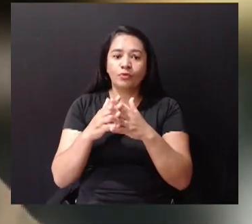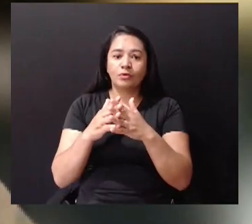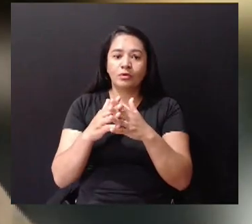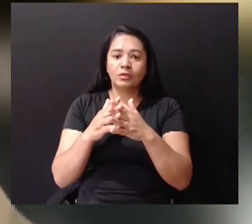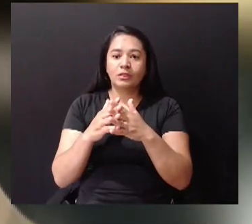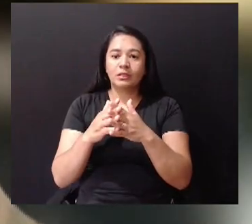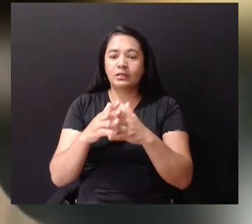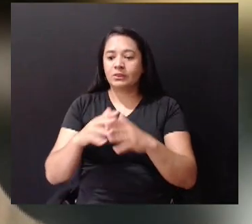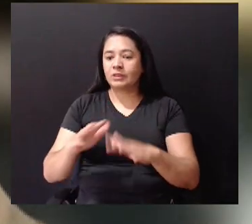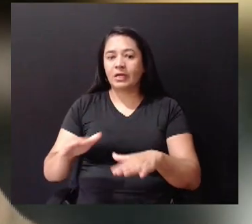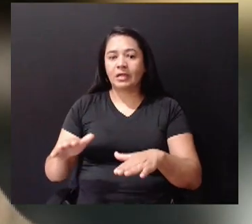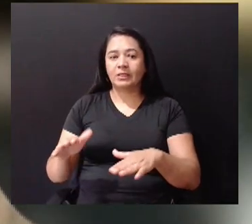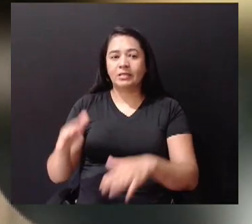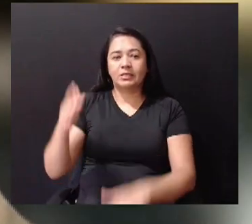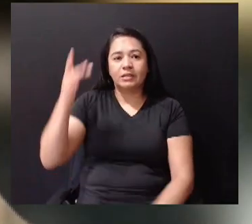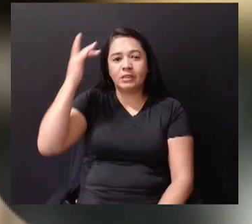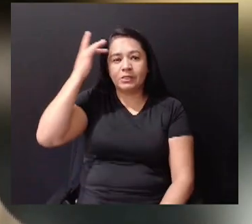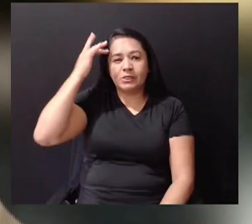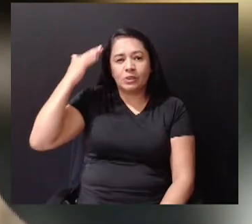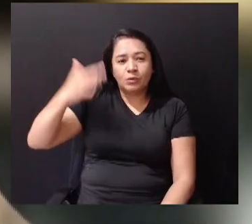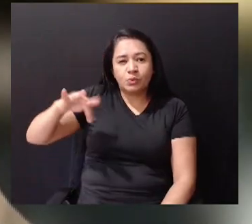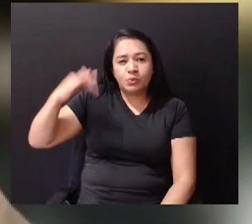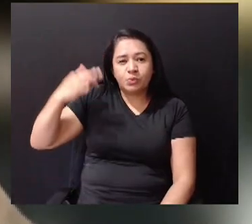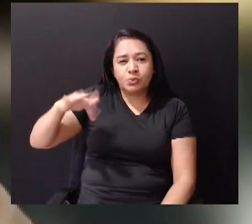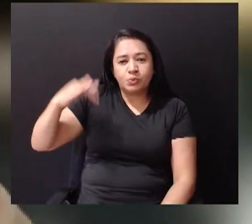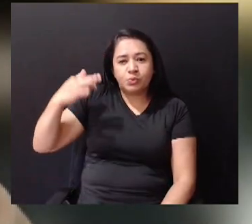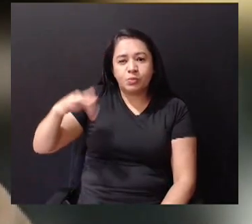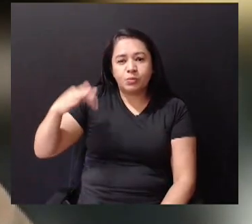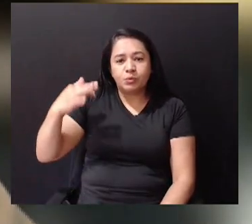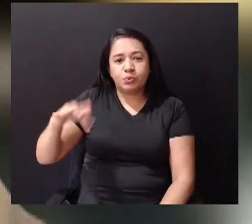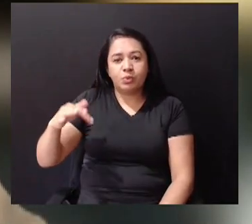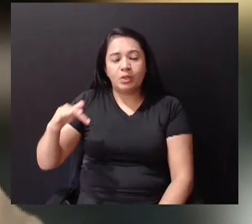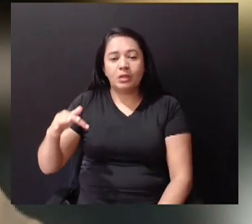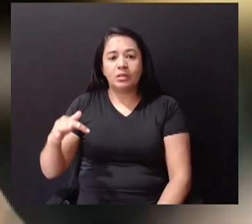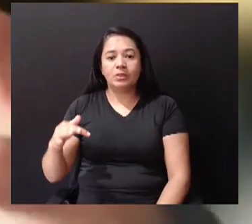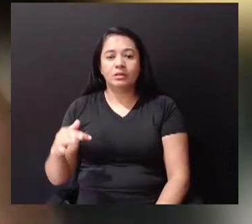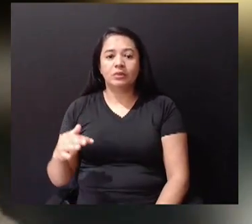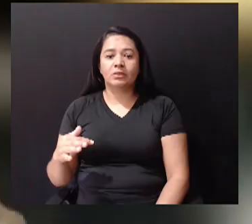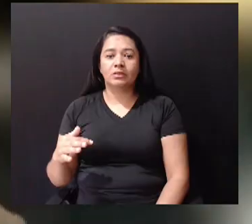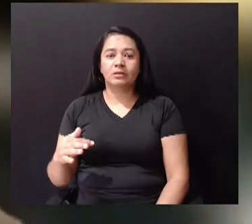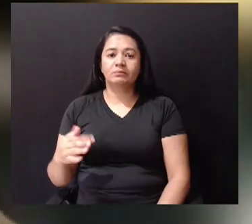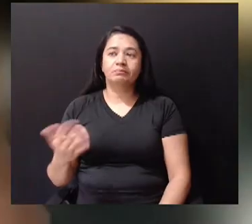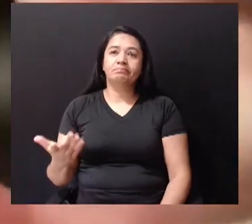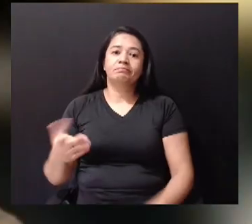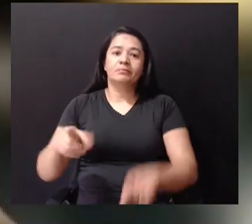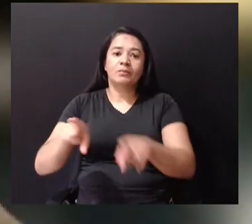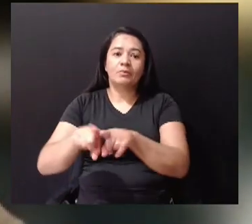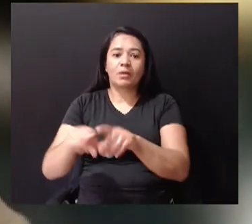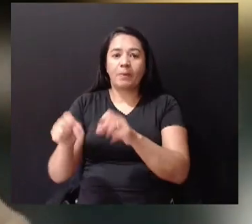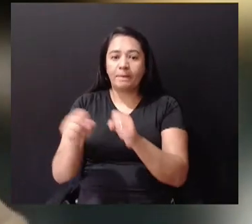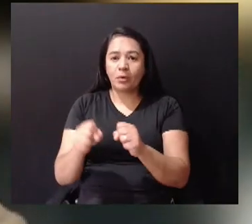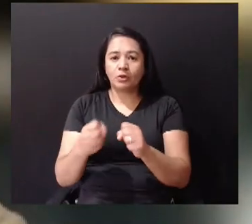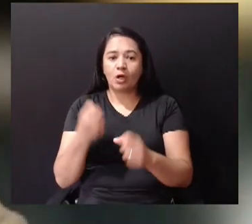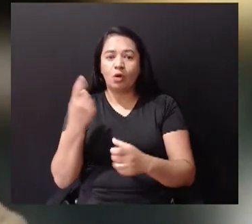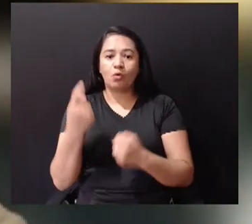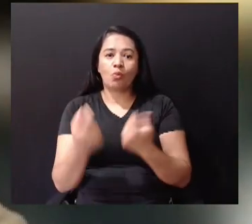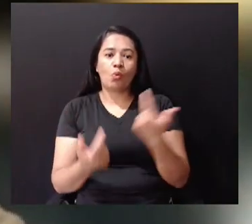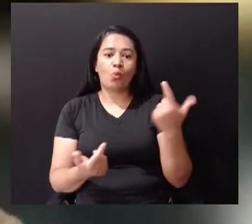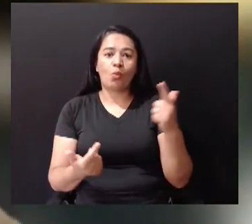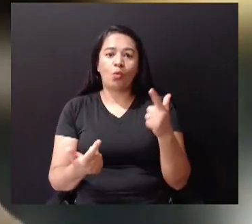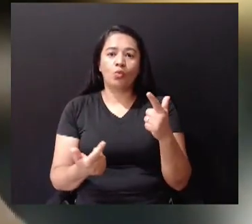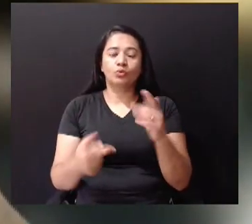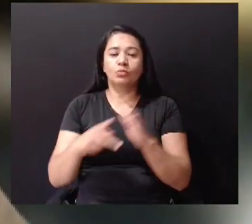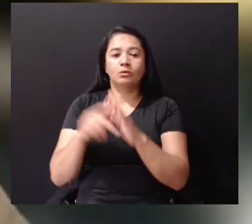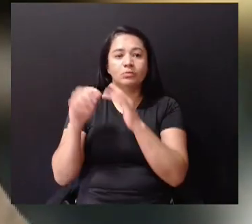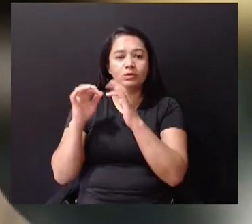cabeça, muita cefaleia, ela pode ficar com a marcha mais alterada, ela pode ter algum outro sinal neurológico e muitas vezes achar até